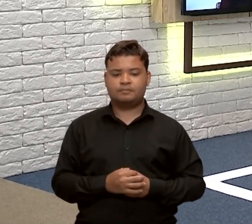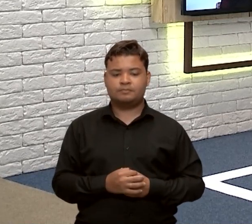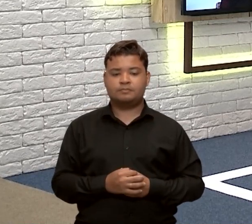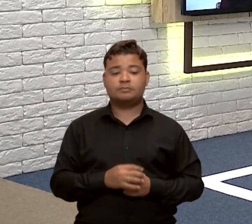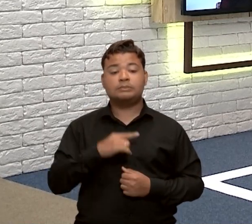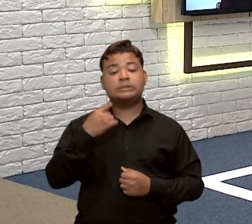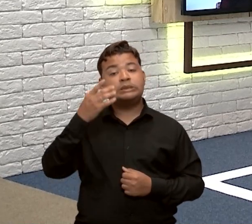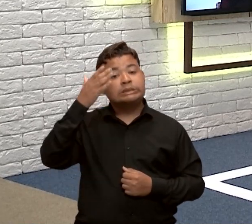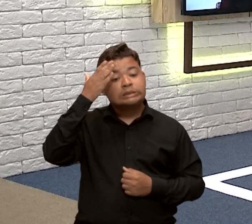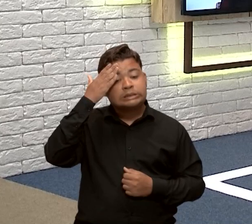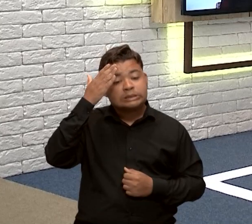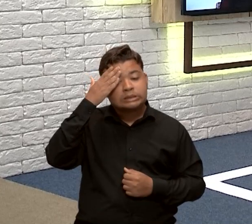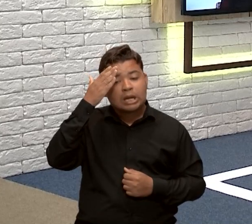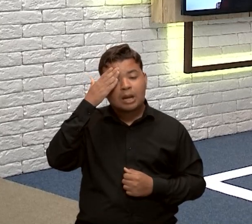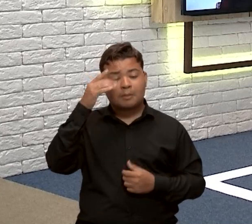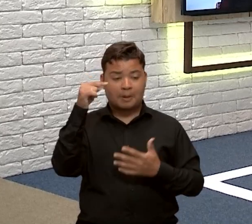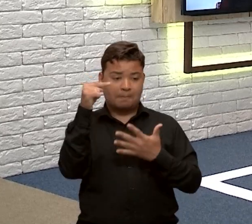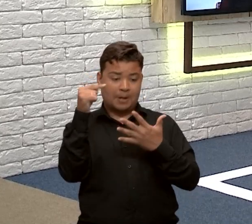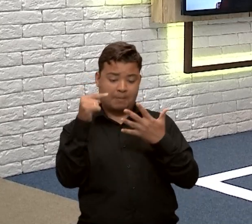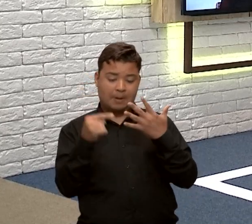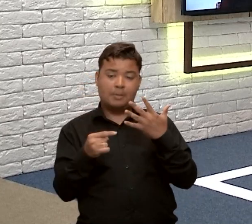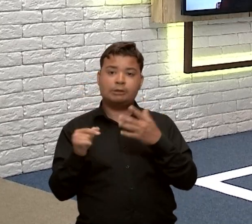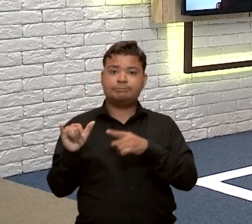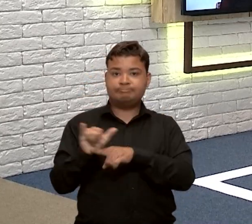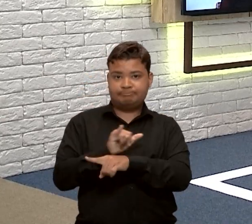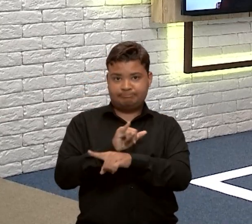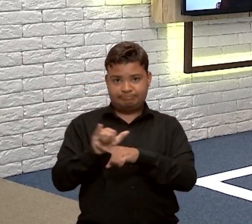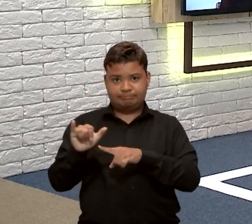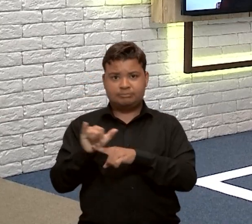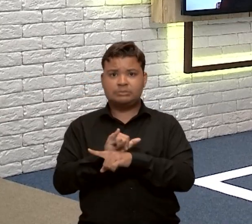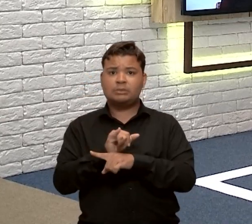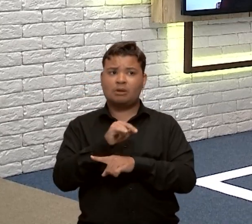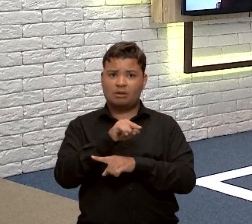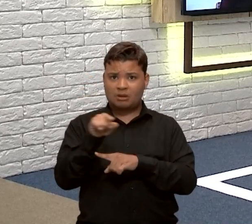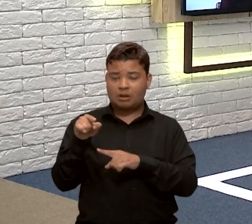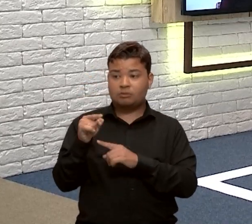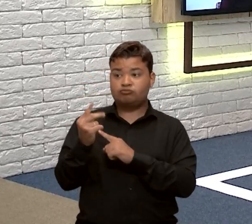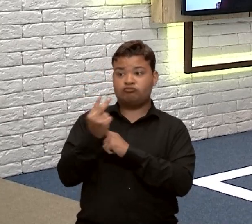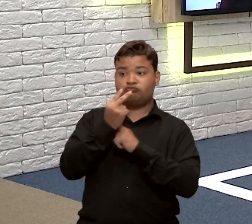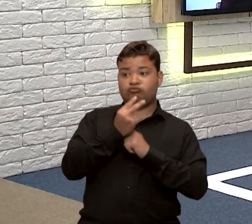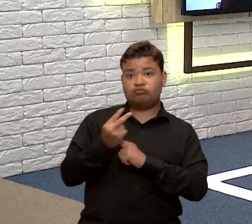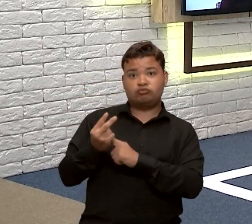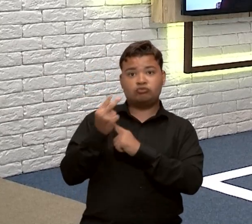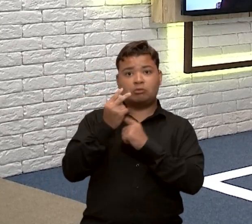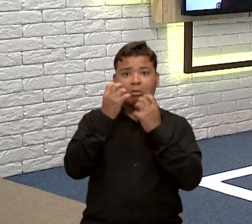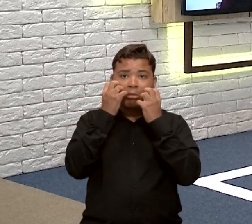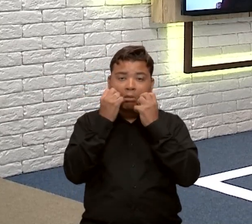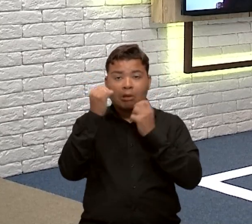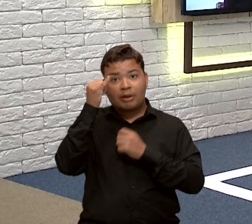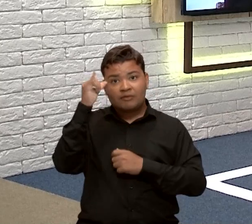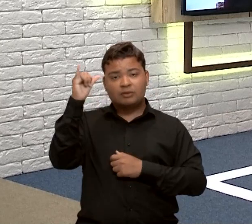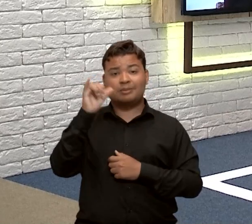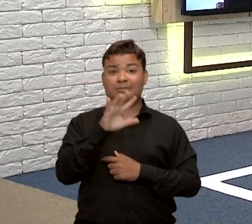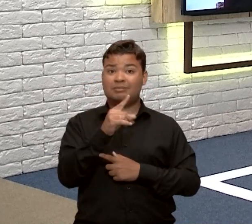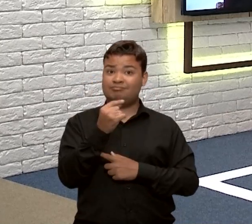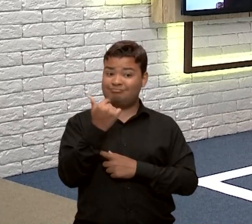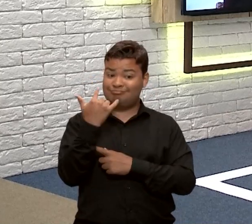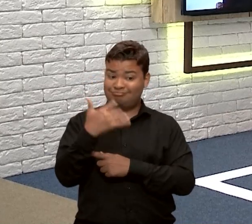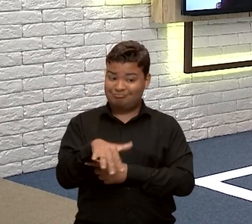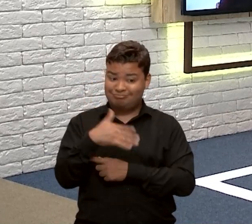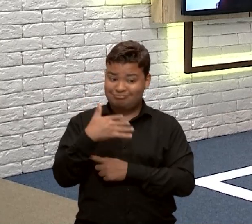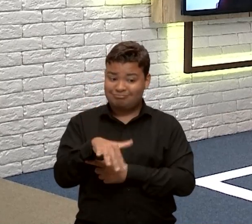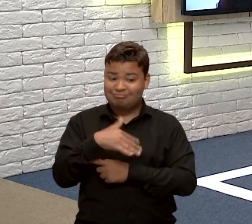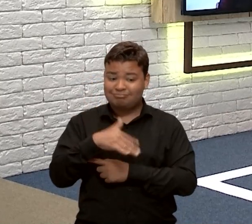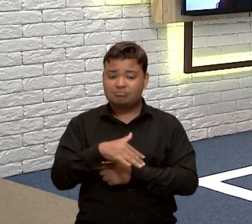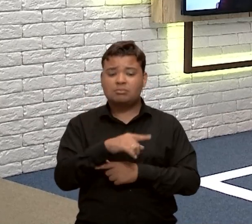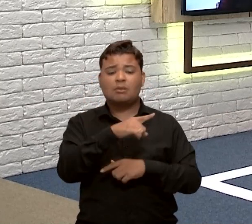esses recursos muitas vezes têm um valor um pouco mais elevado. Queria que a senhora falasse um pouco disso. não